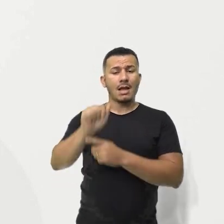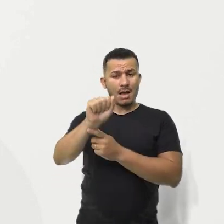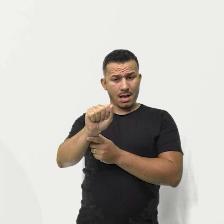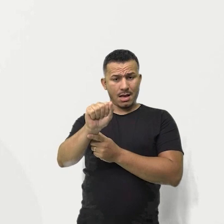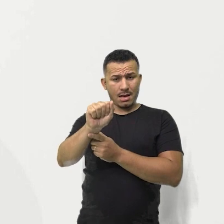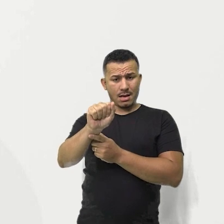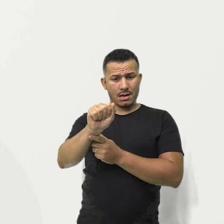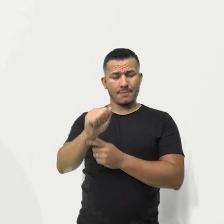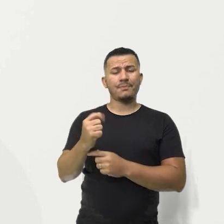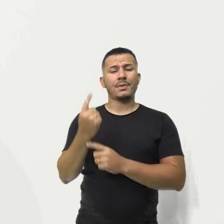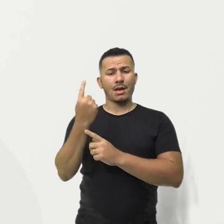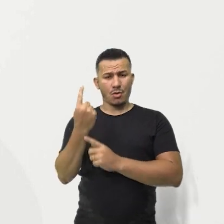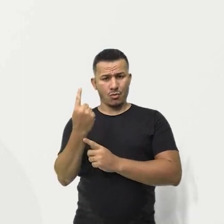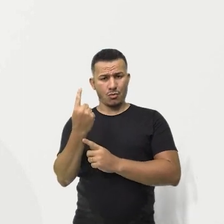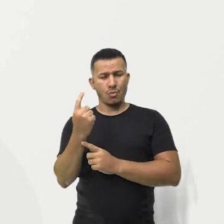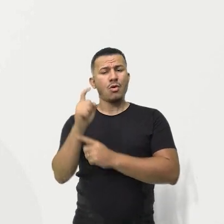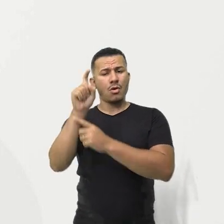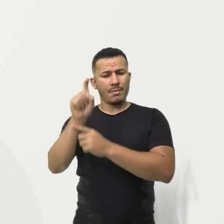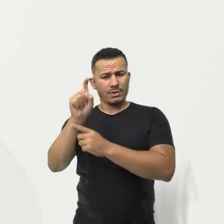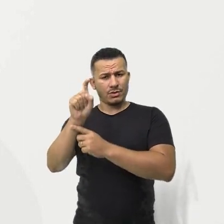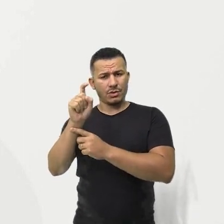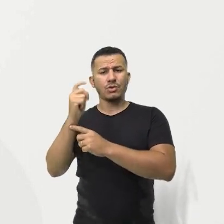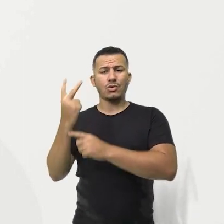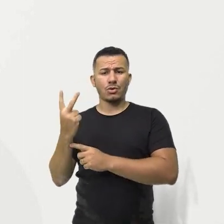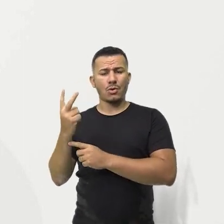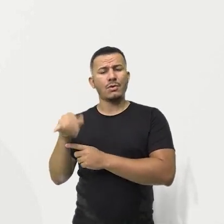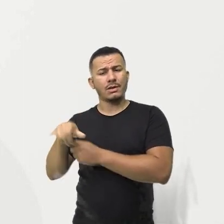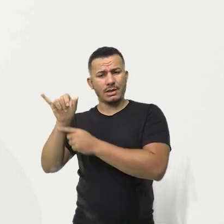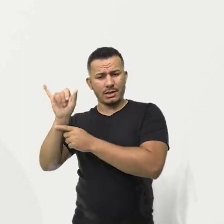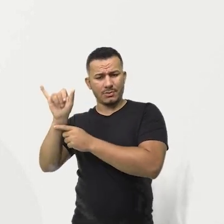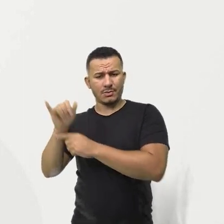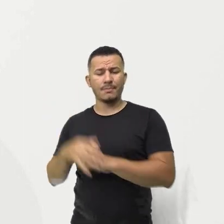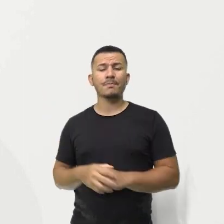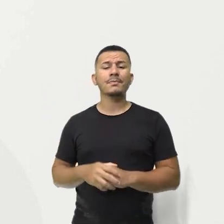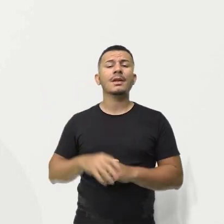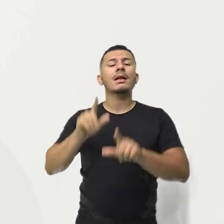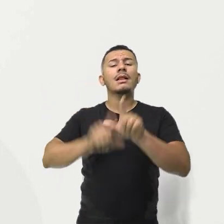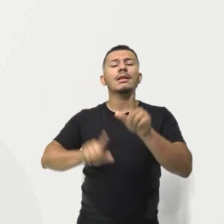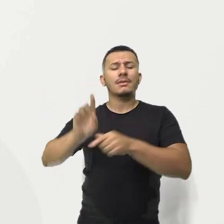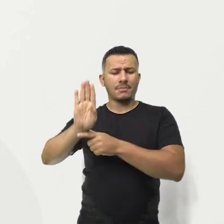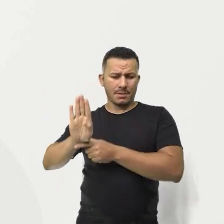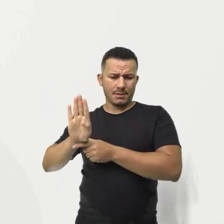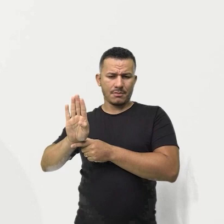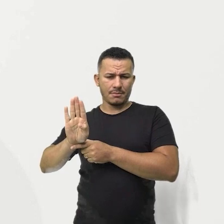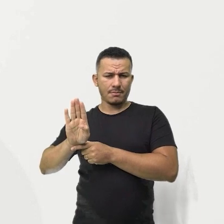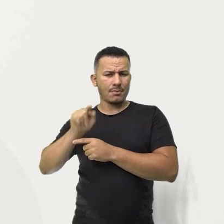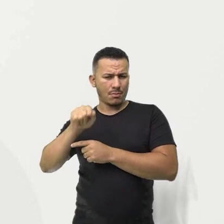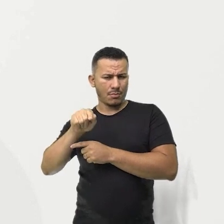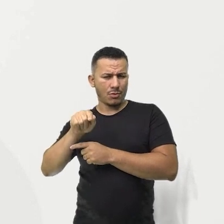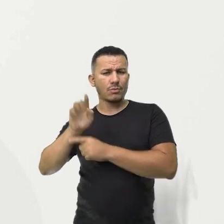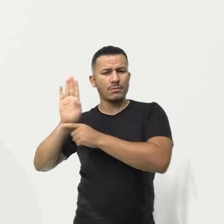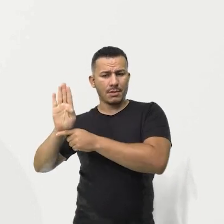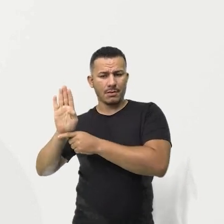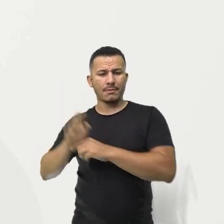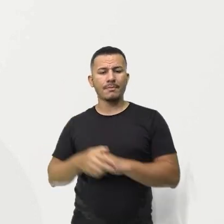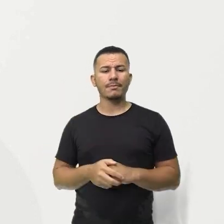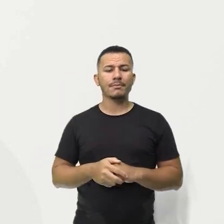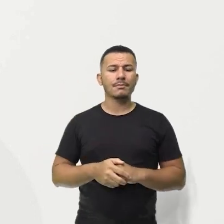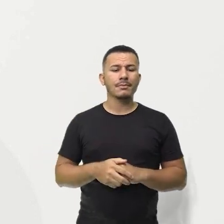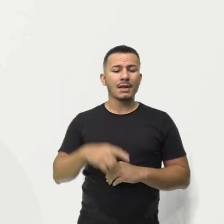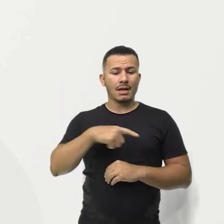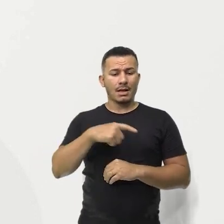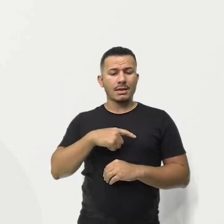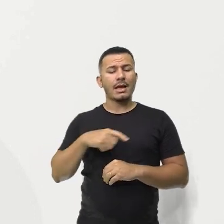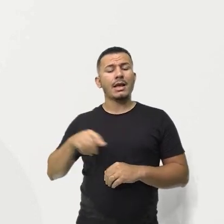as coordenadas dele é 1 para x, 2 para y. E do ponto B? Olha só, do ponto B,